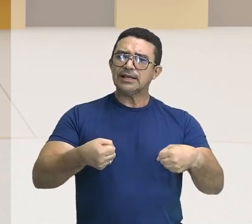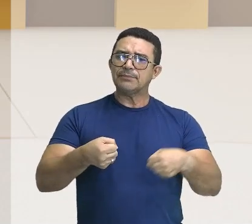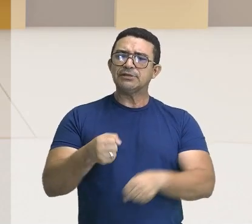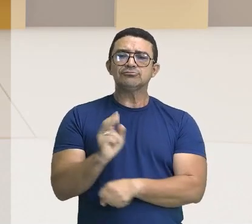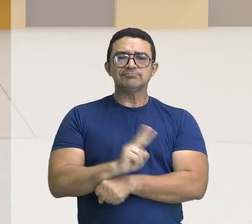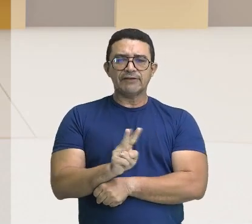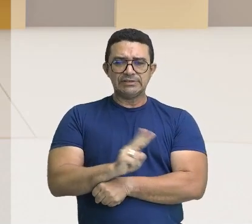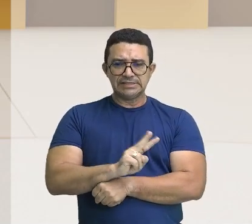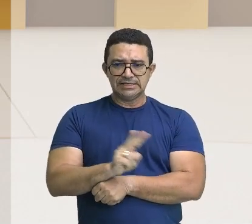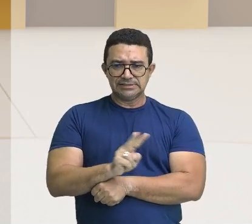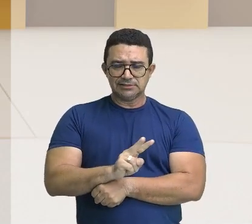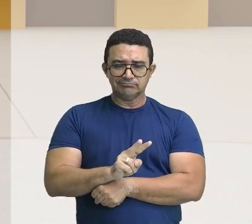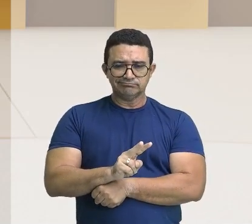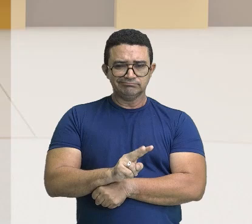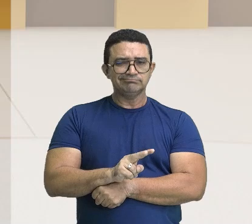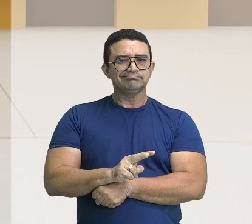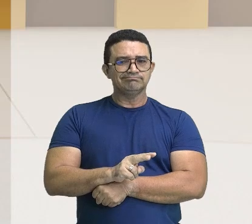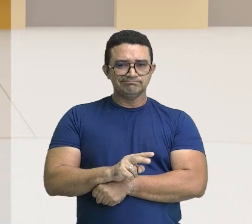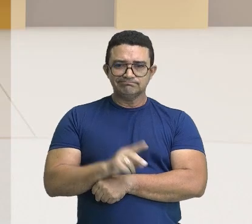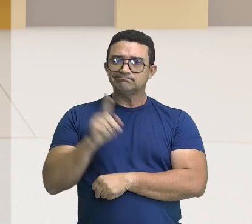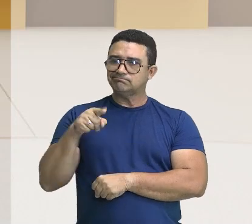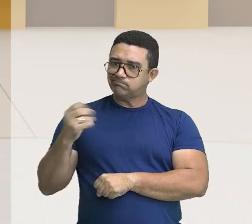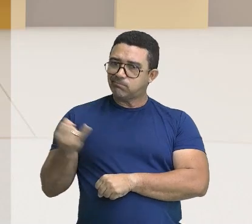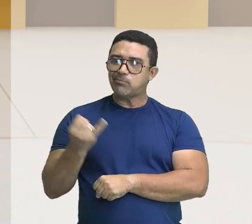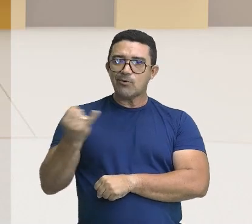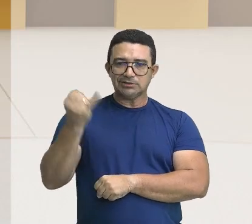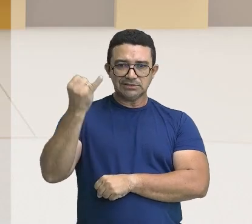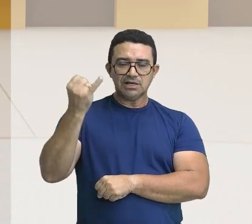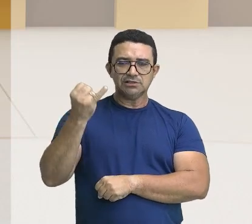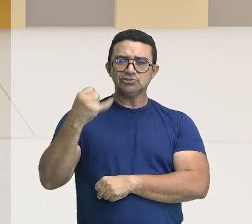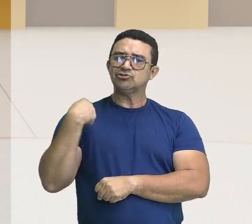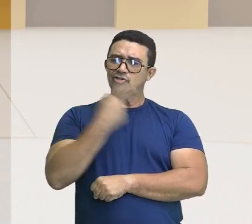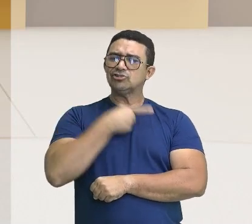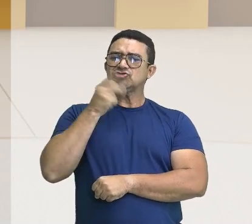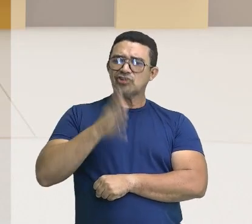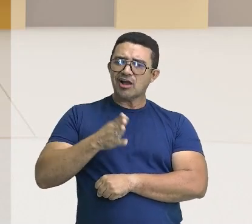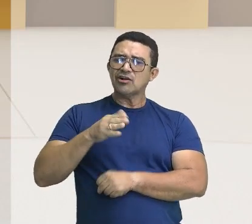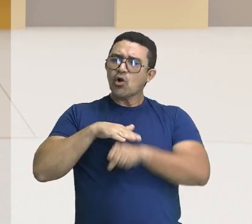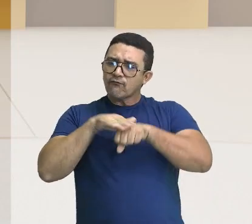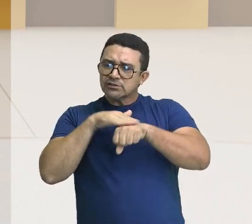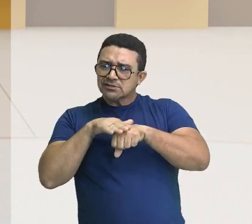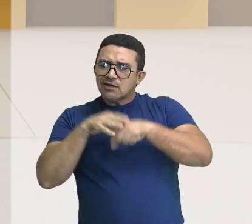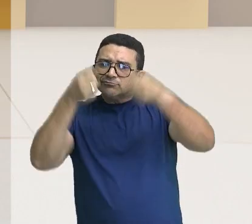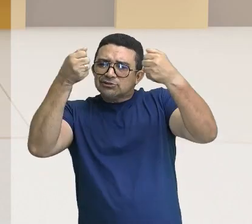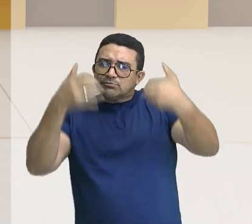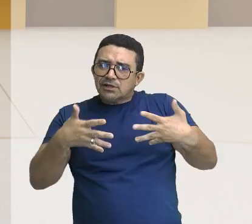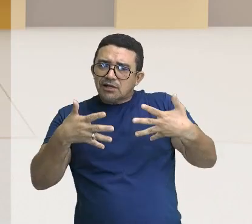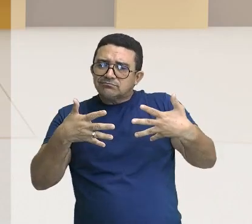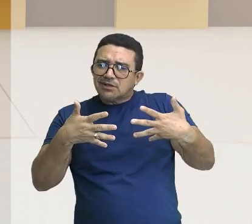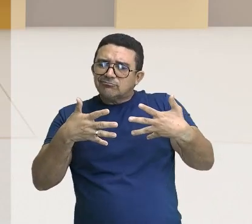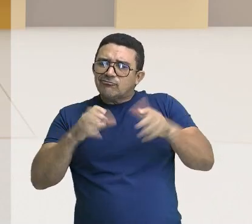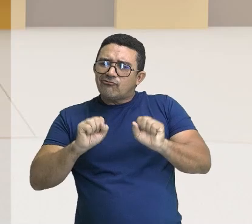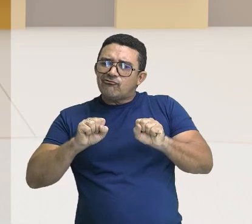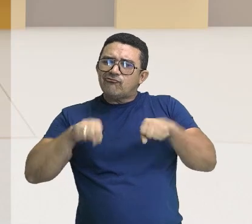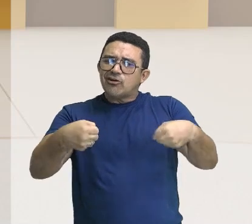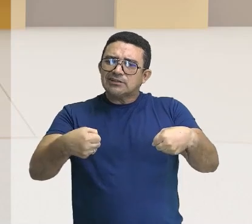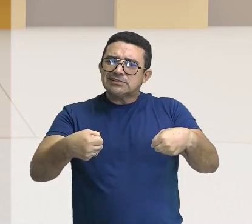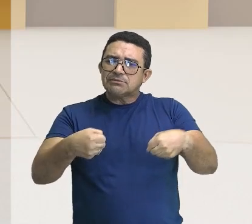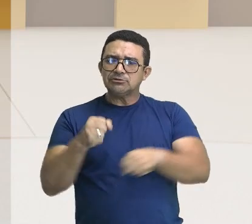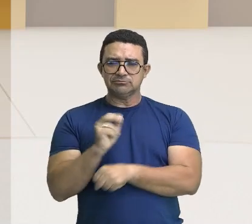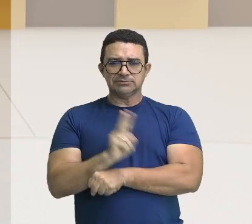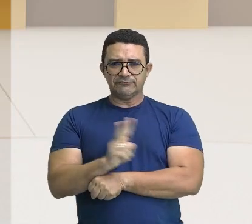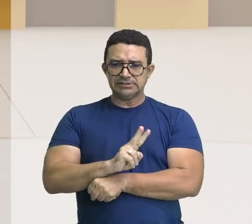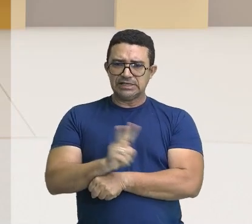da fiscalização. Que é muito importante, né? Que é muito importante, nós já conversamos aqui sobre isso, né? E quando falamos desse fortalecimento